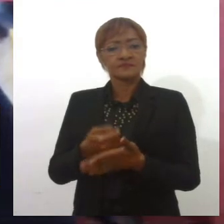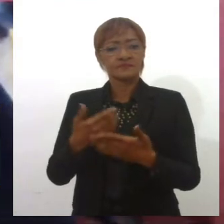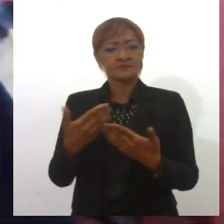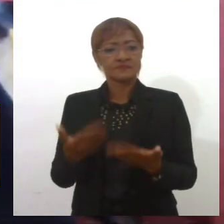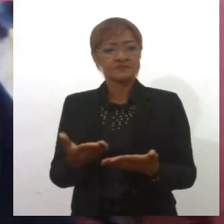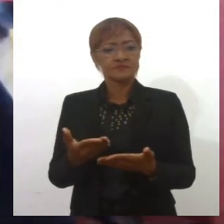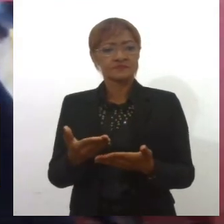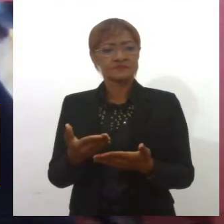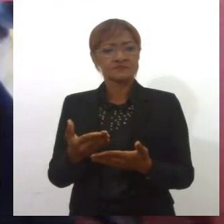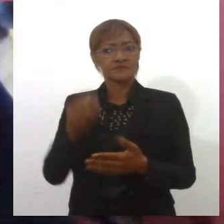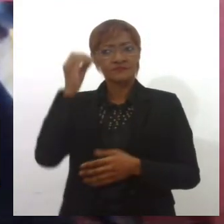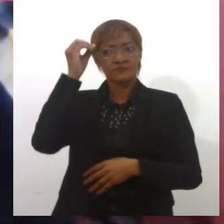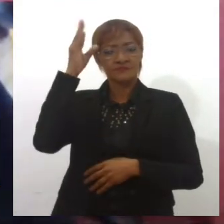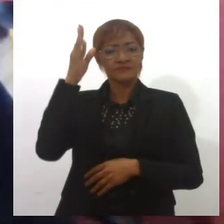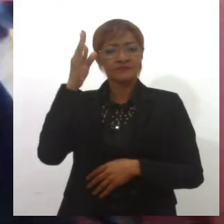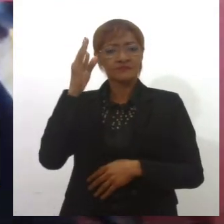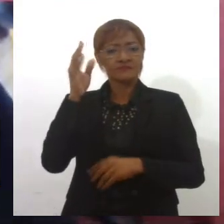voto